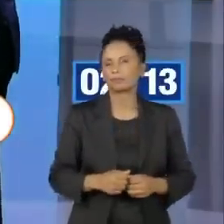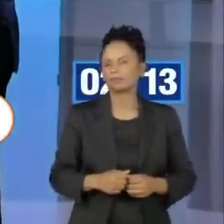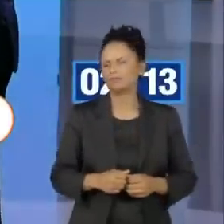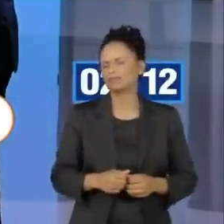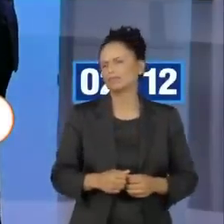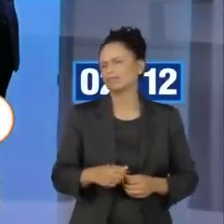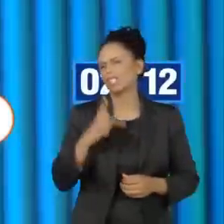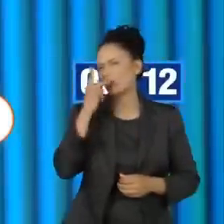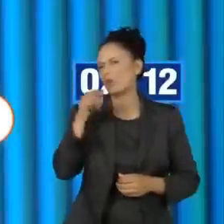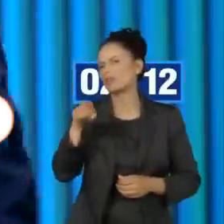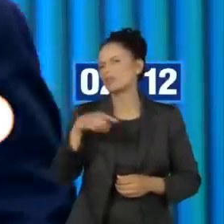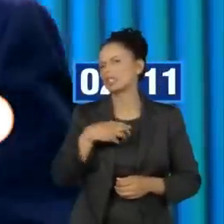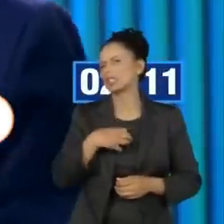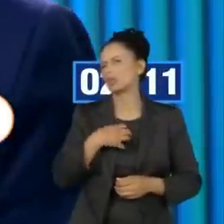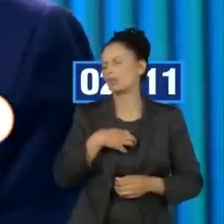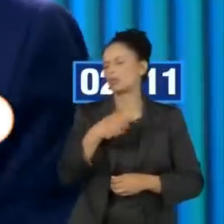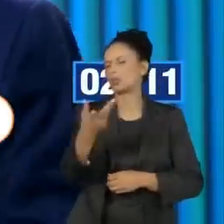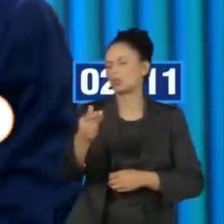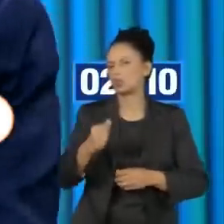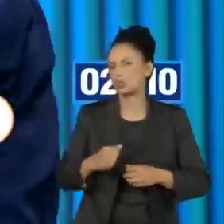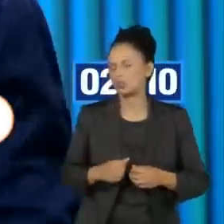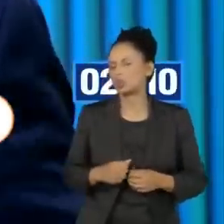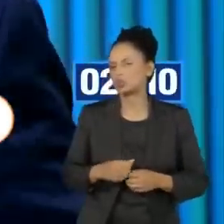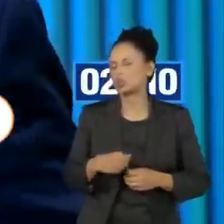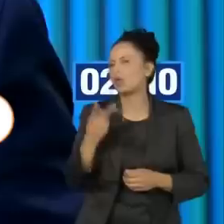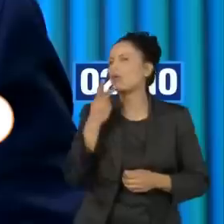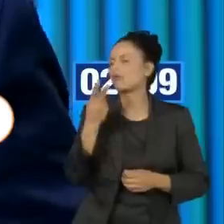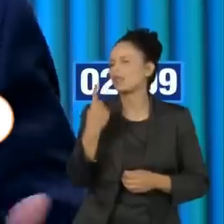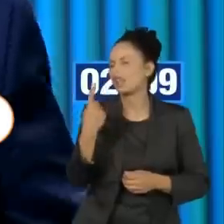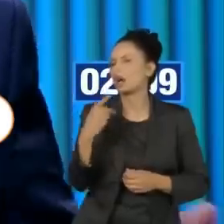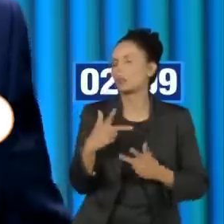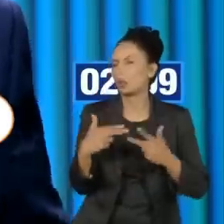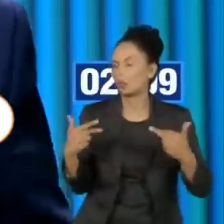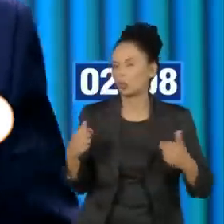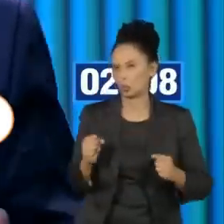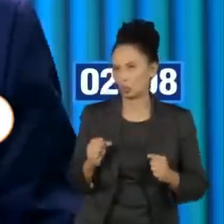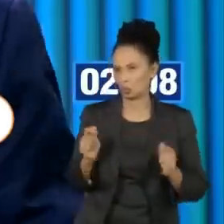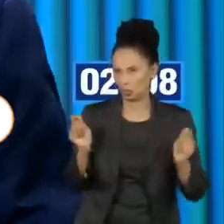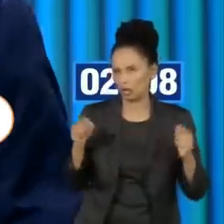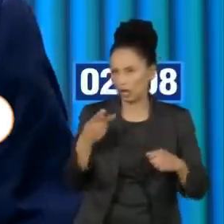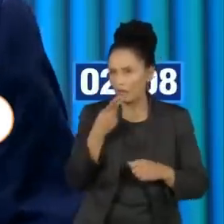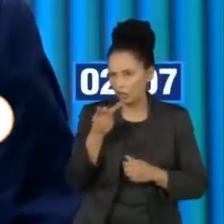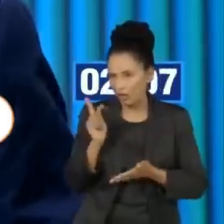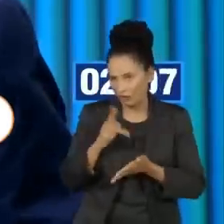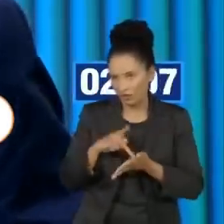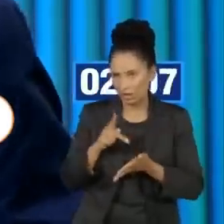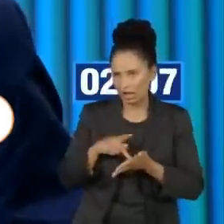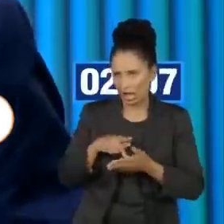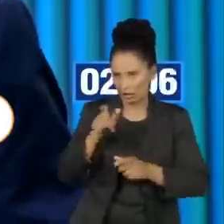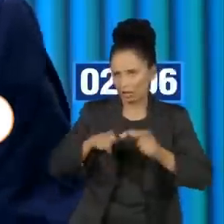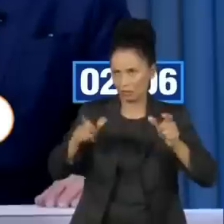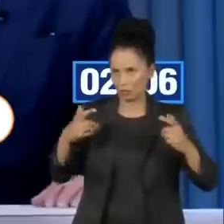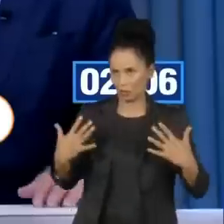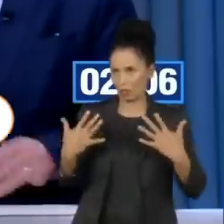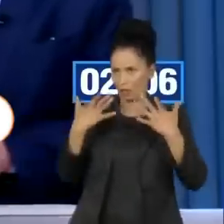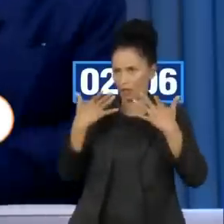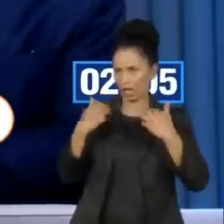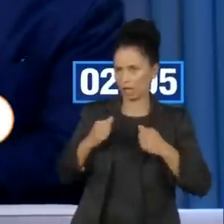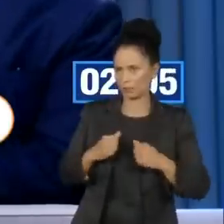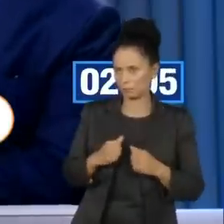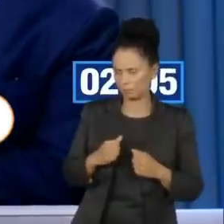tô achando você nervoso eu vou te dizer uma coisa que você poderia dizer a bem da verdade para as pessoas que estão nos ouvindo